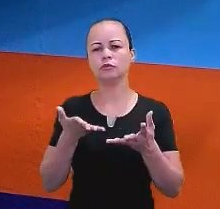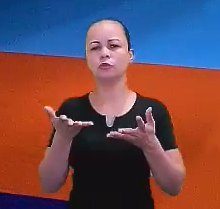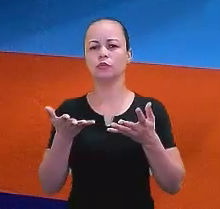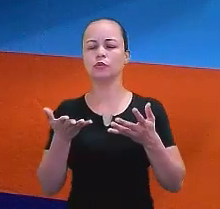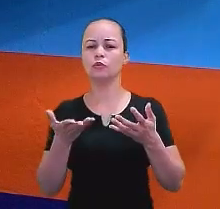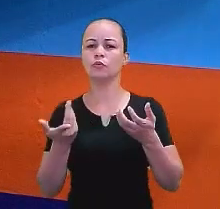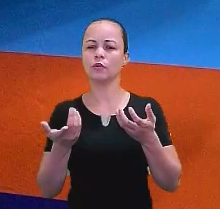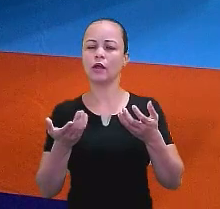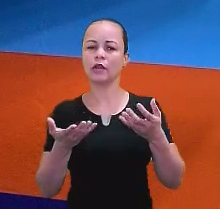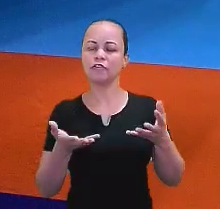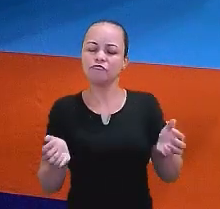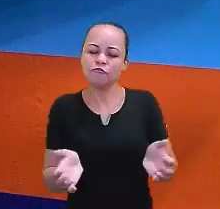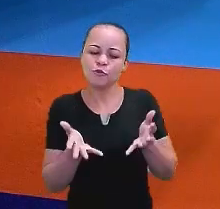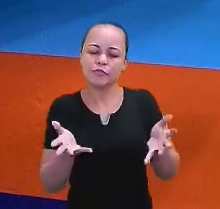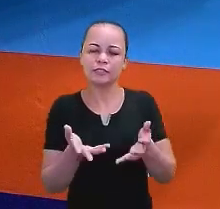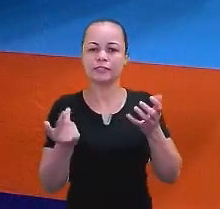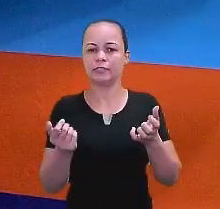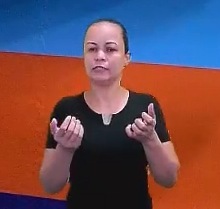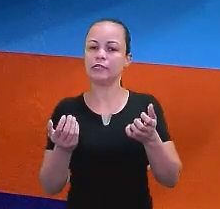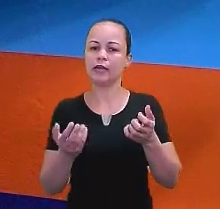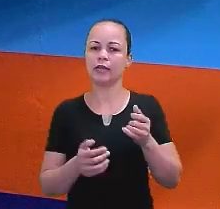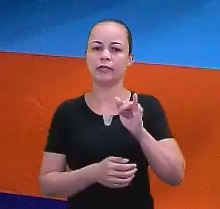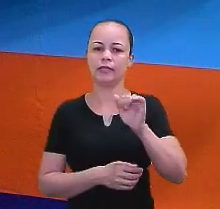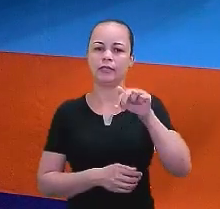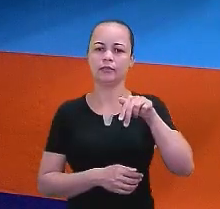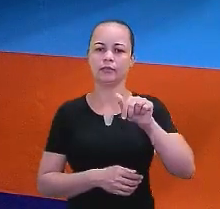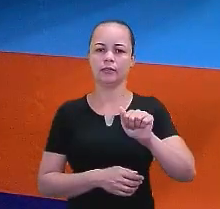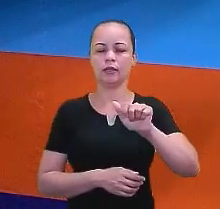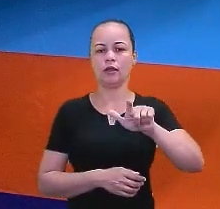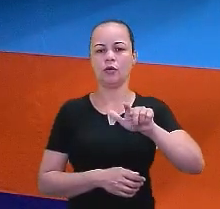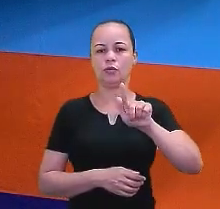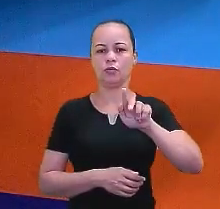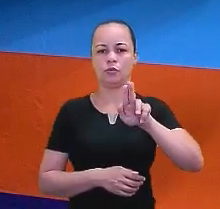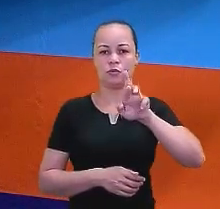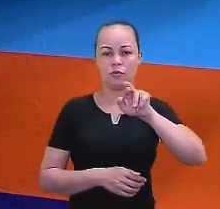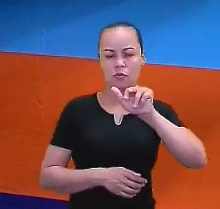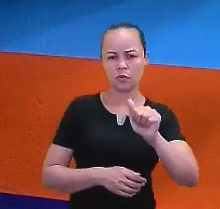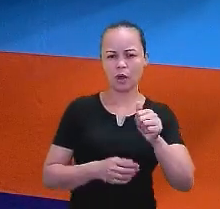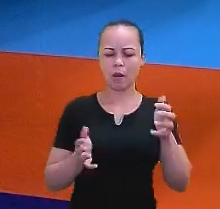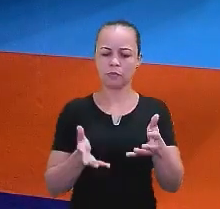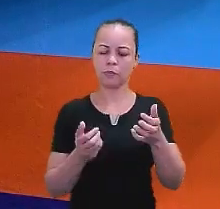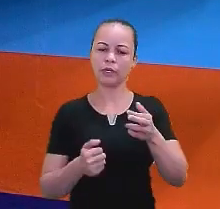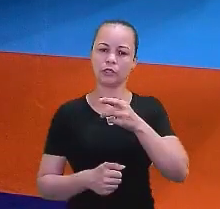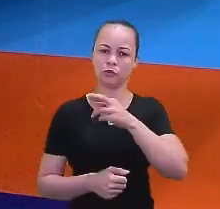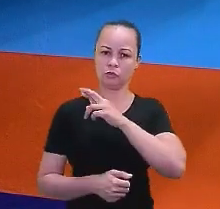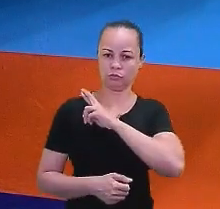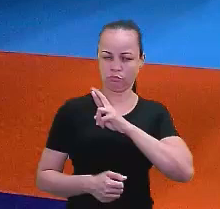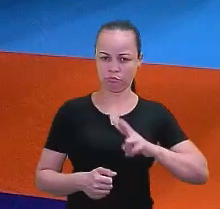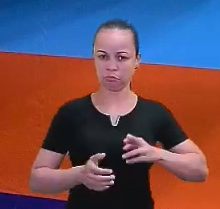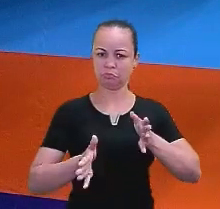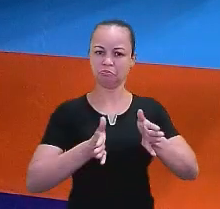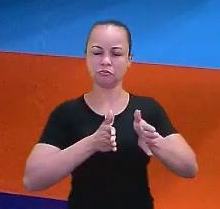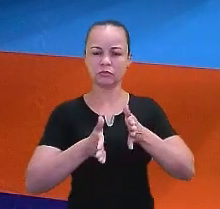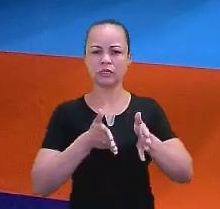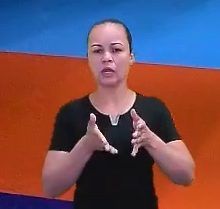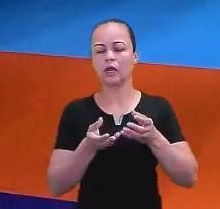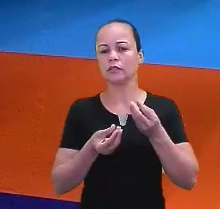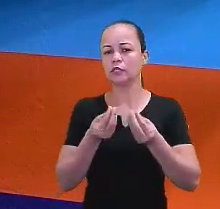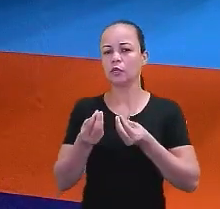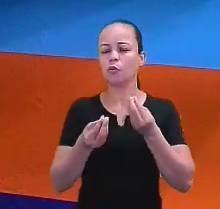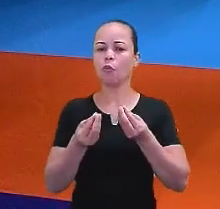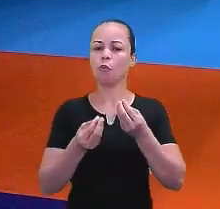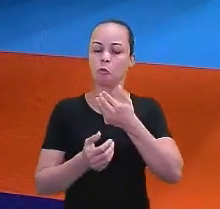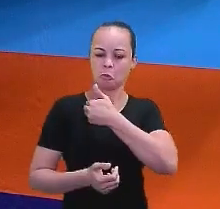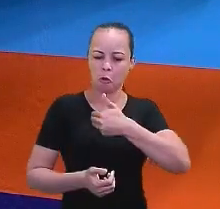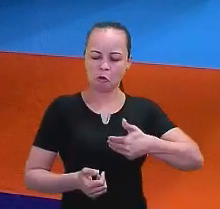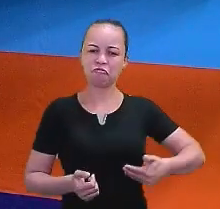e inaugura, no período republicano, um modo de impositor de